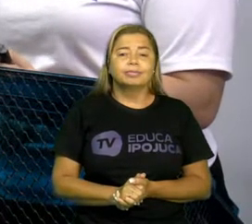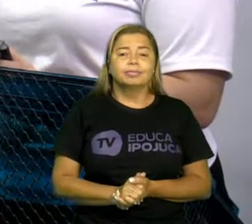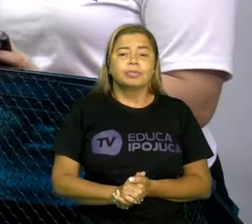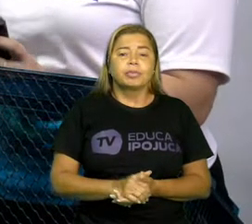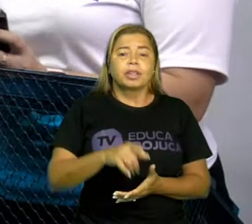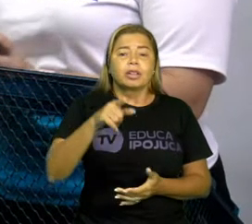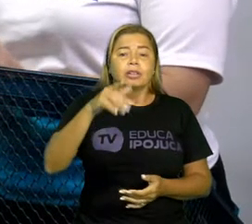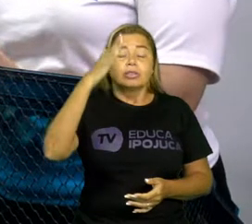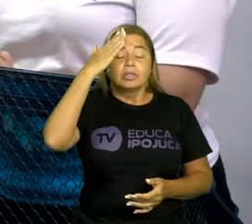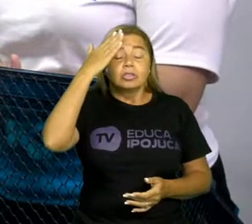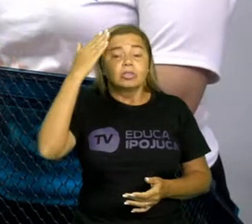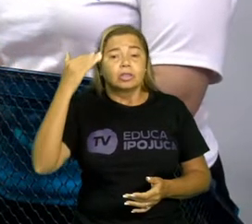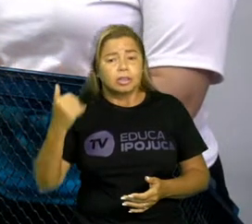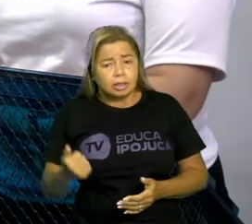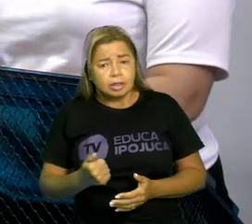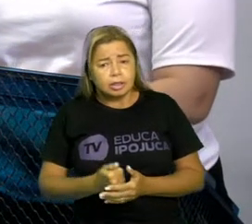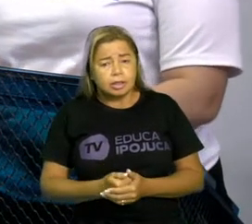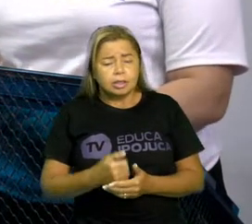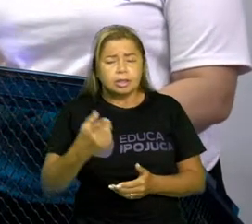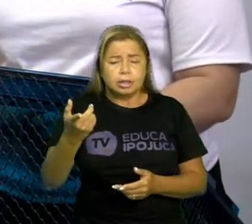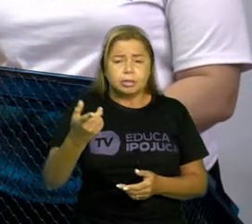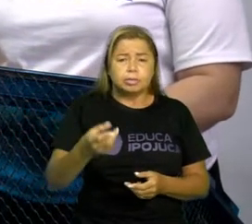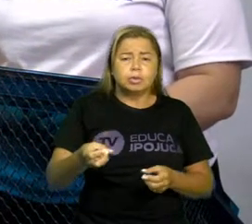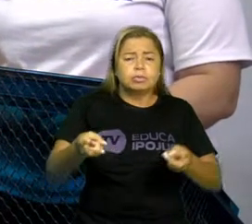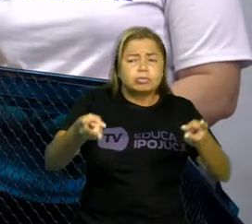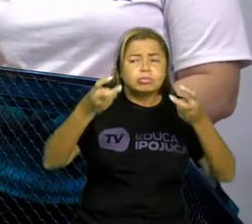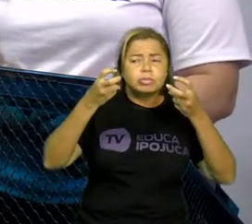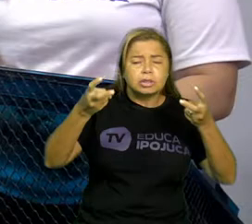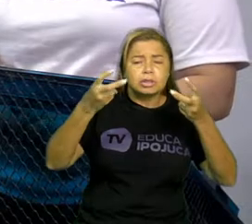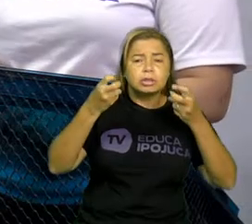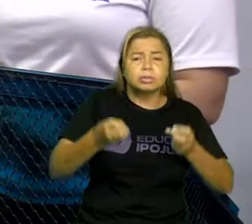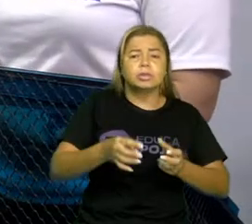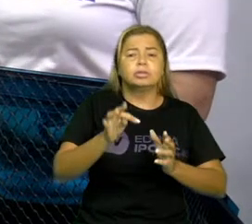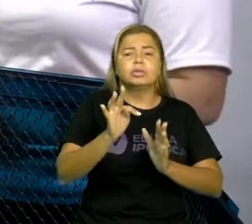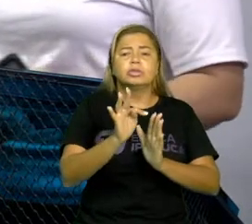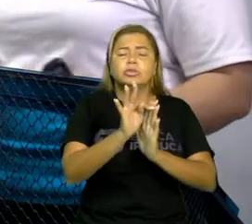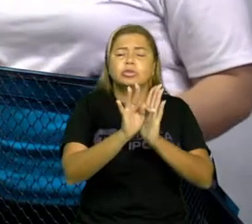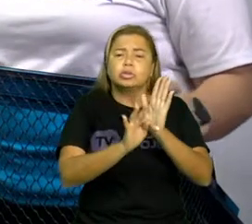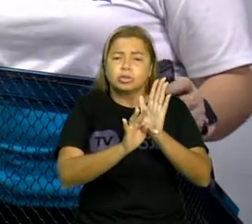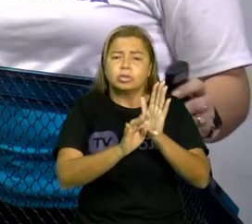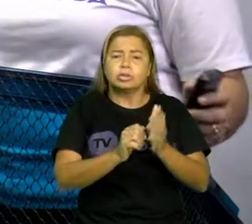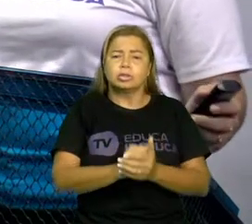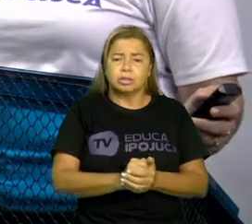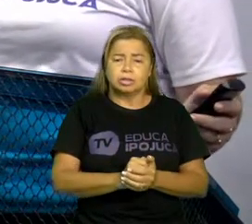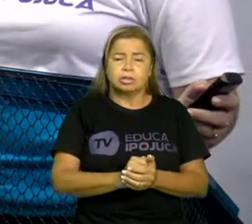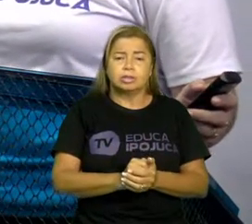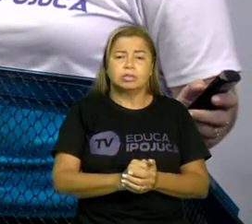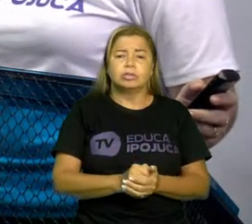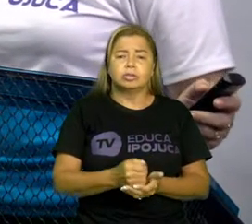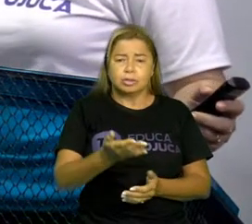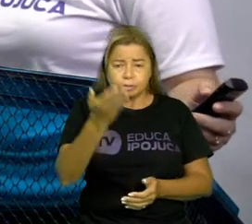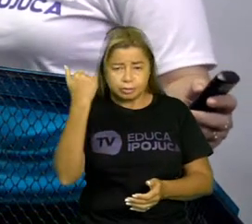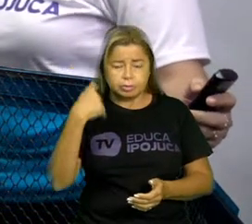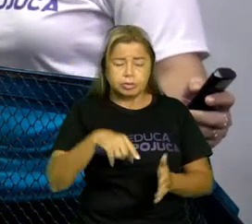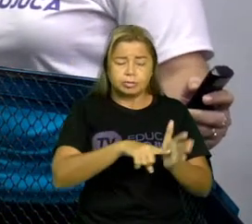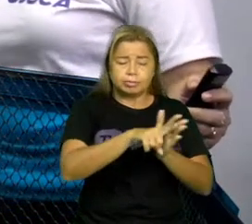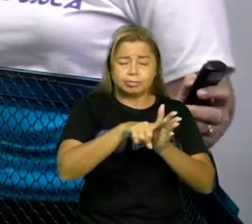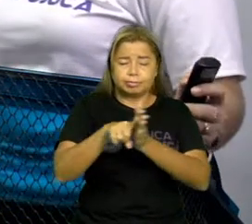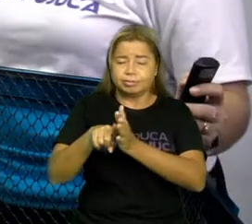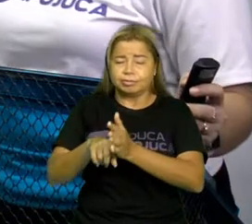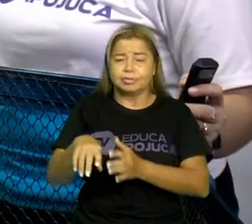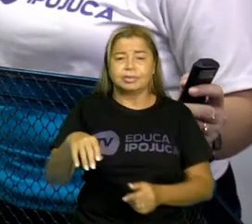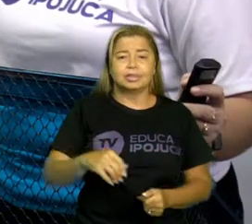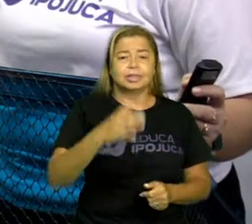Lembram quais são os aspectos que nós analisamos em um gênero textual? Vamos revisar? O que vocês acham? Vem comigo.